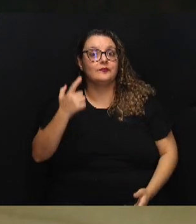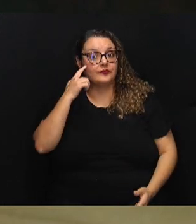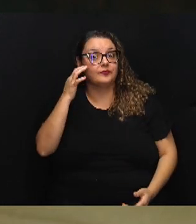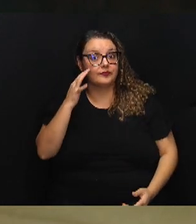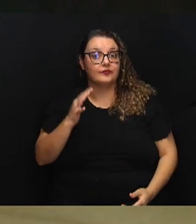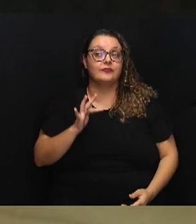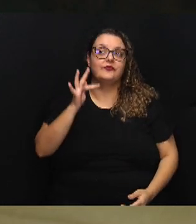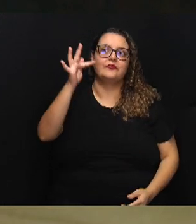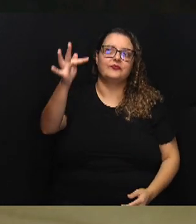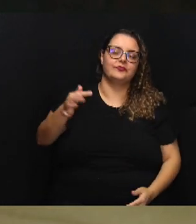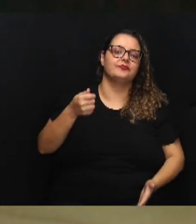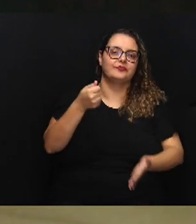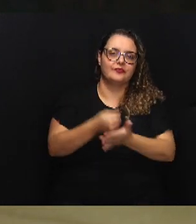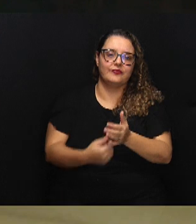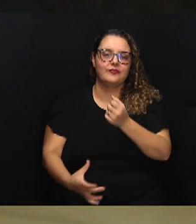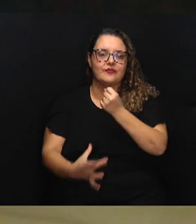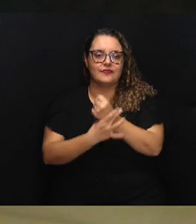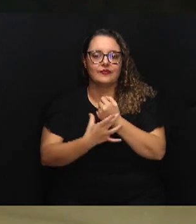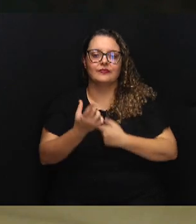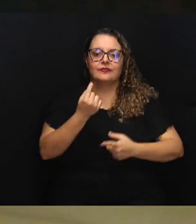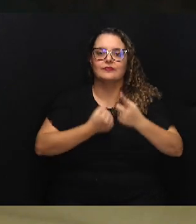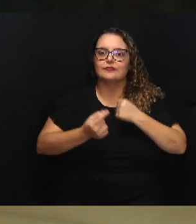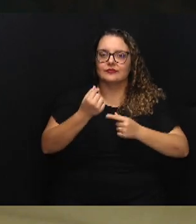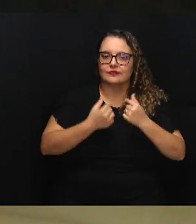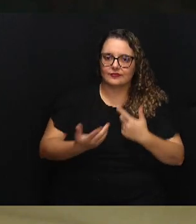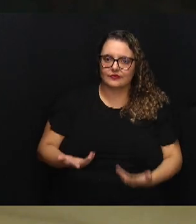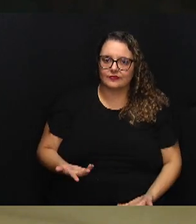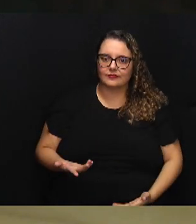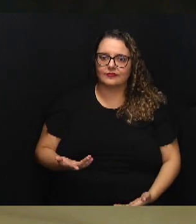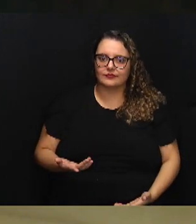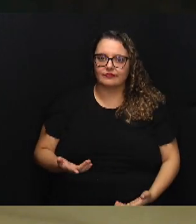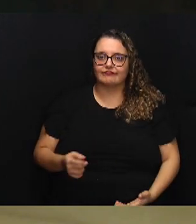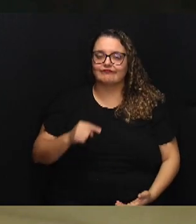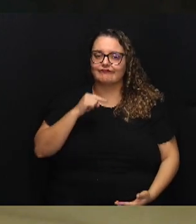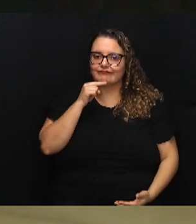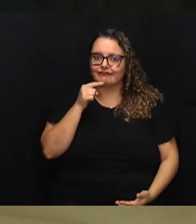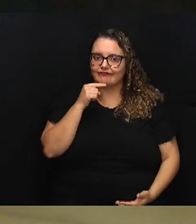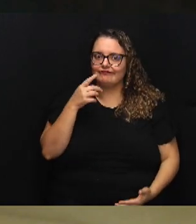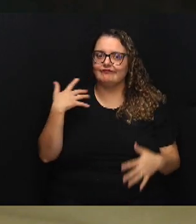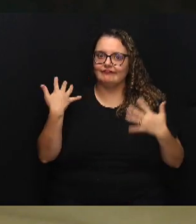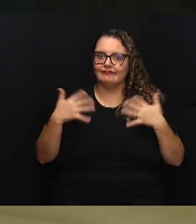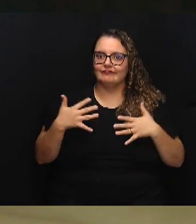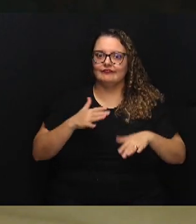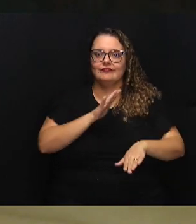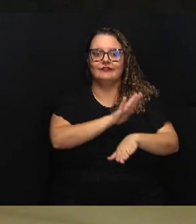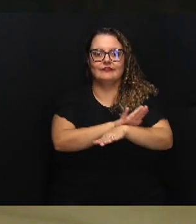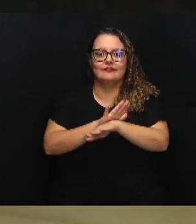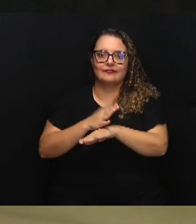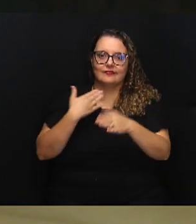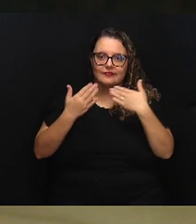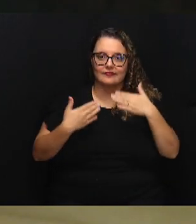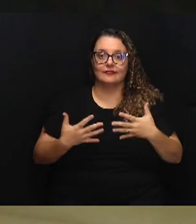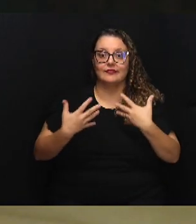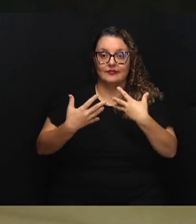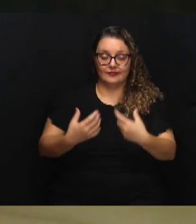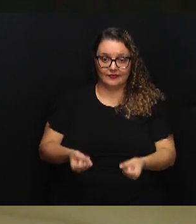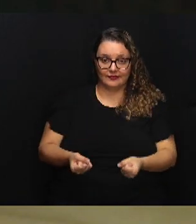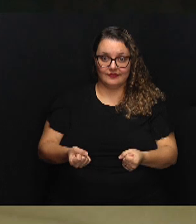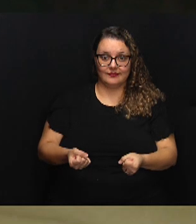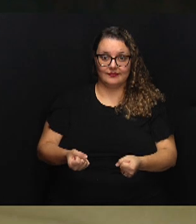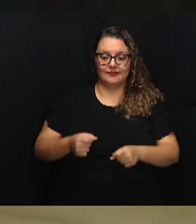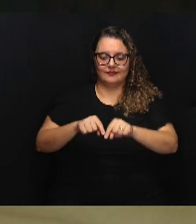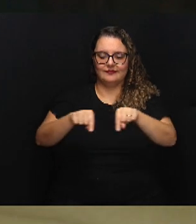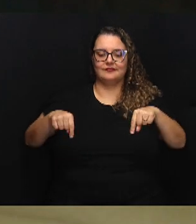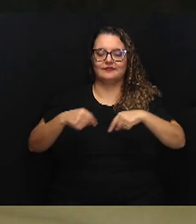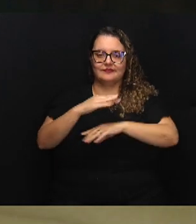pensar no amanhã e garantir segurança financeira. Gente, que dúvida, hein? para nos ajudar nessa conversa, a gente recebe no